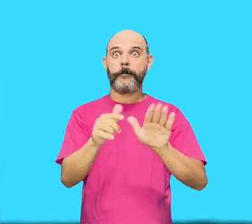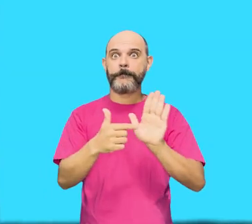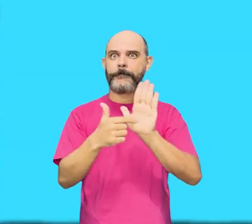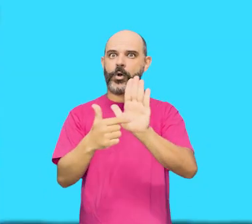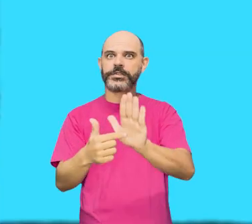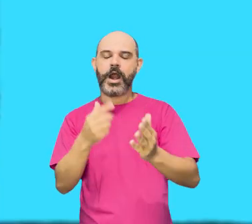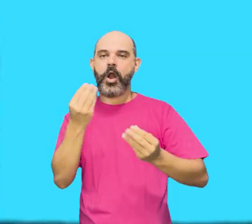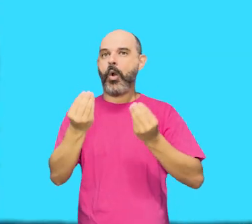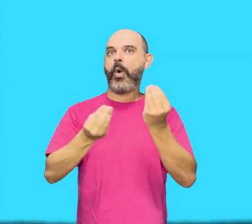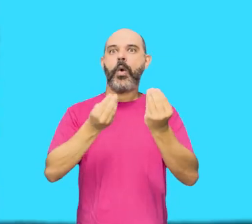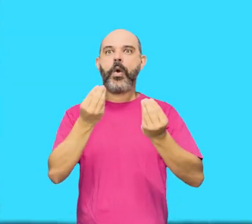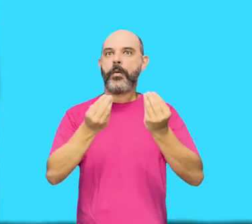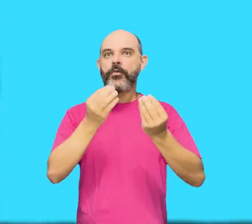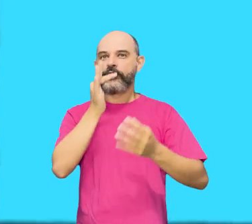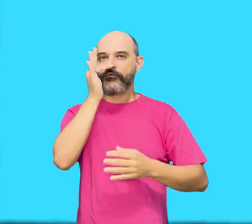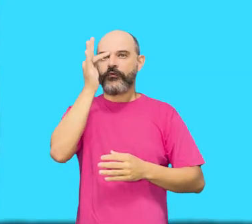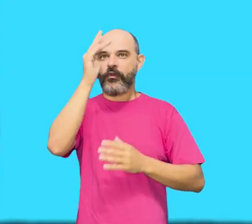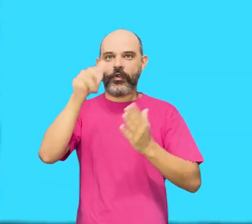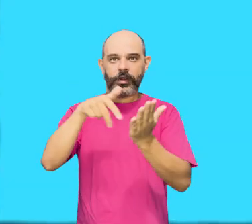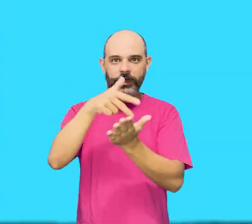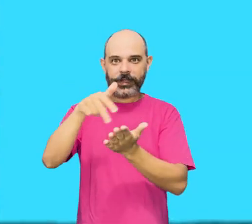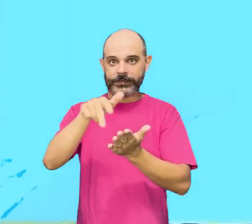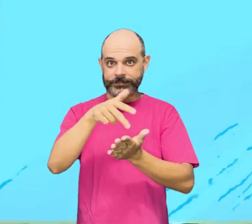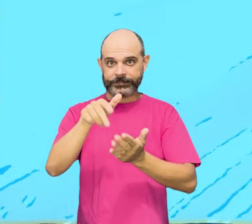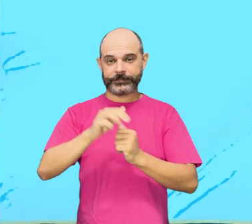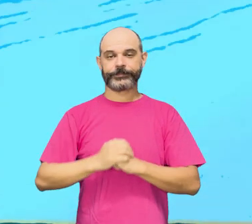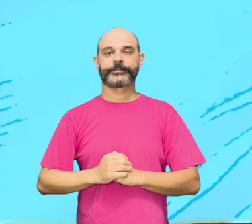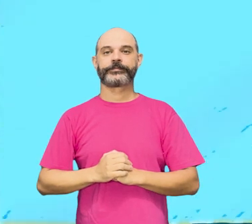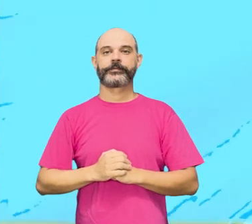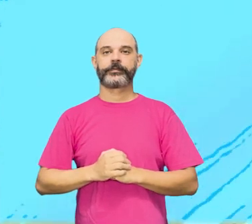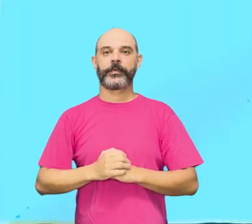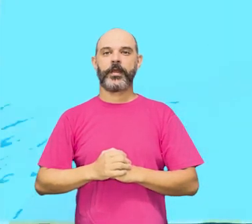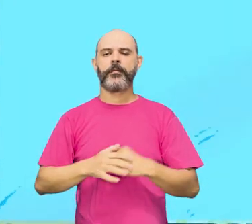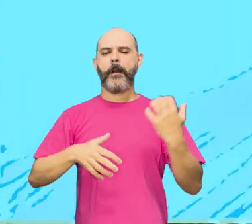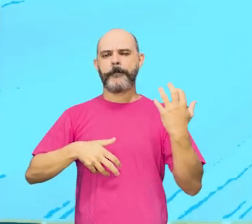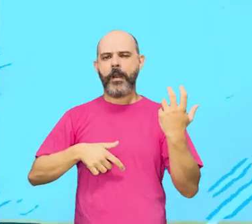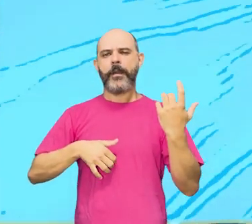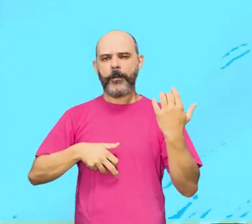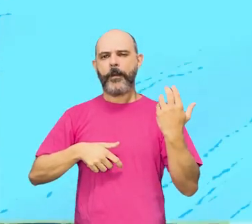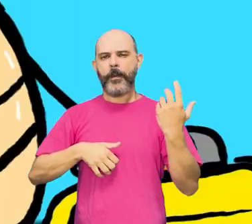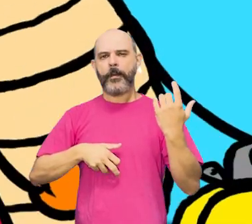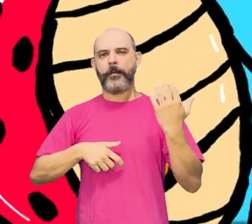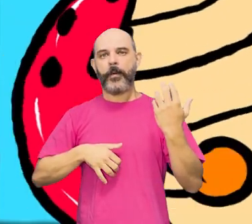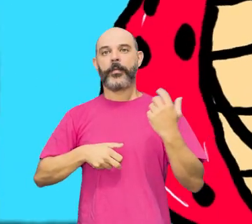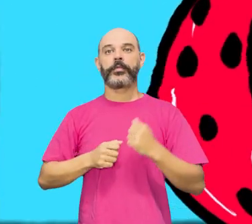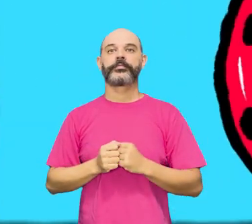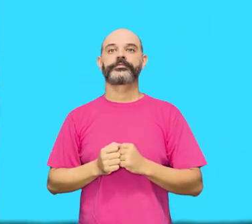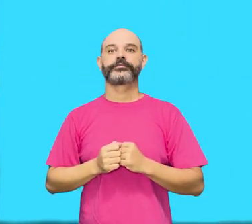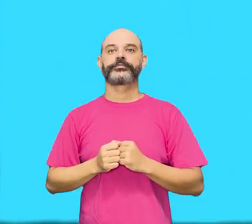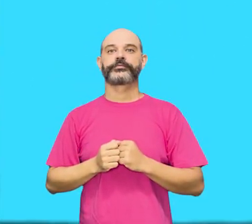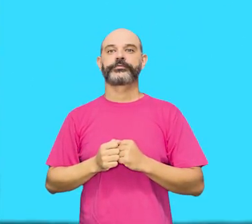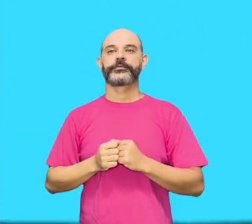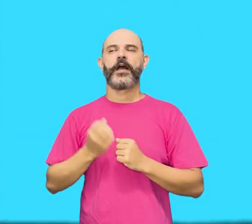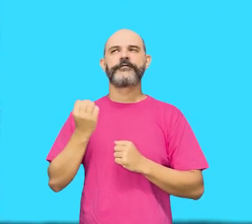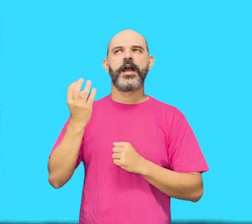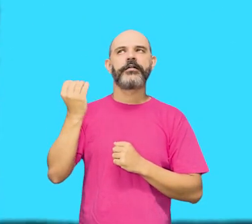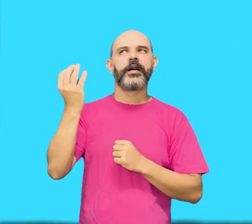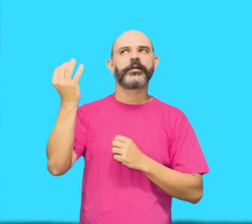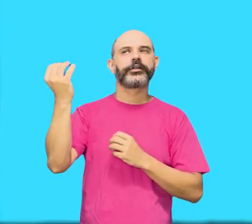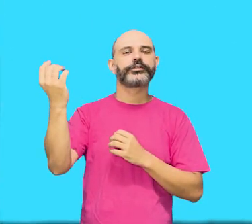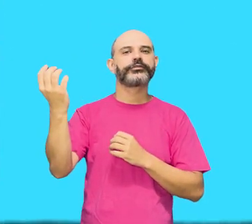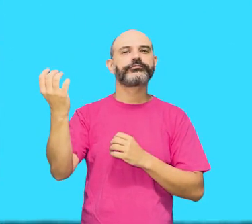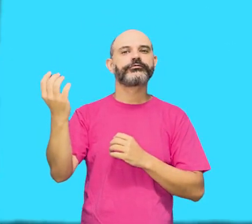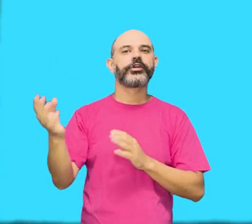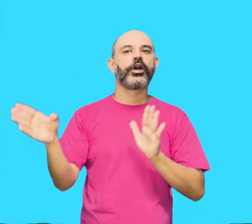mostrar como as flores dançam. Para isso, vai fazer um som. Ele acabou de chegar de uma